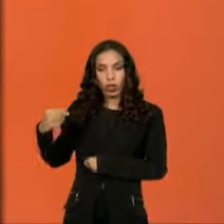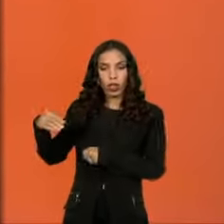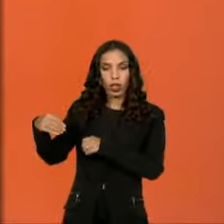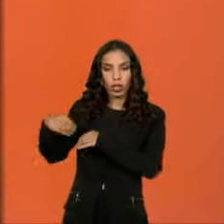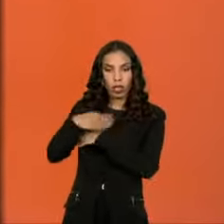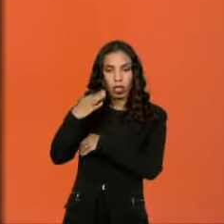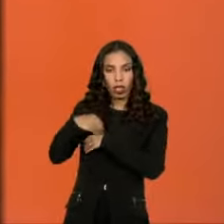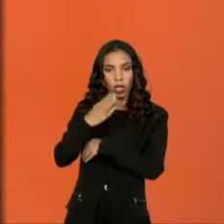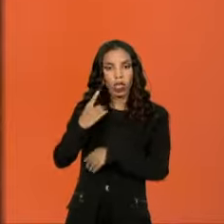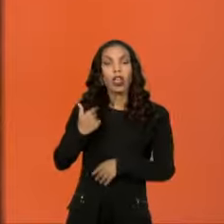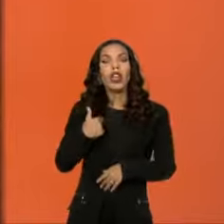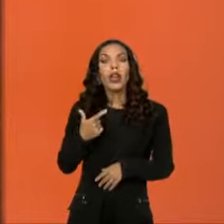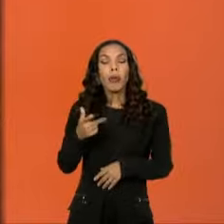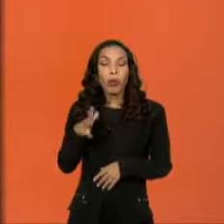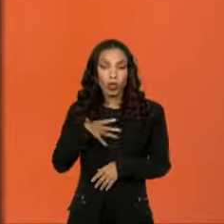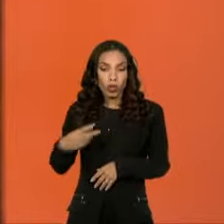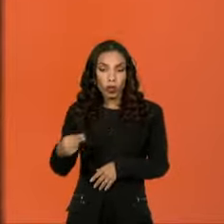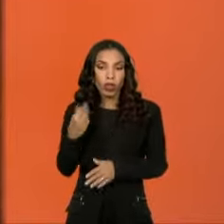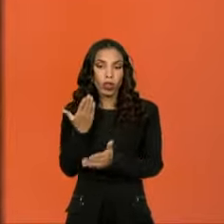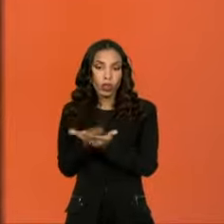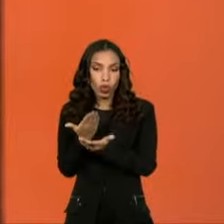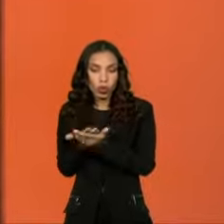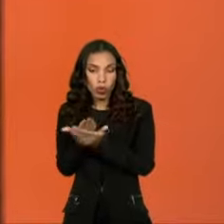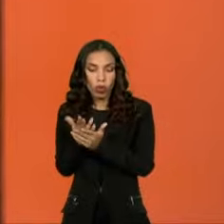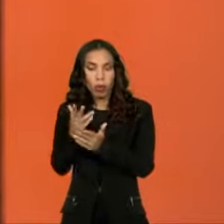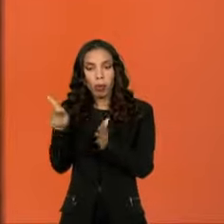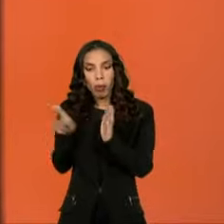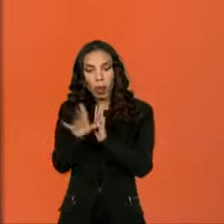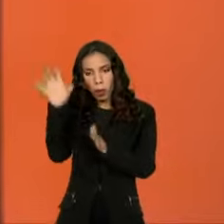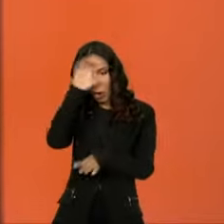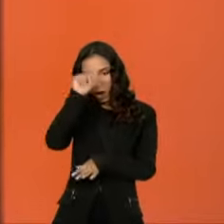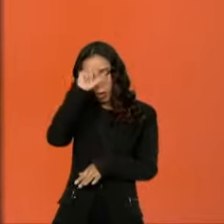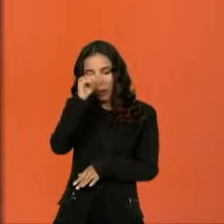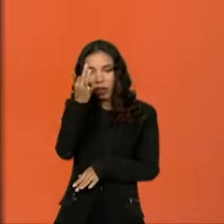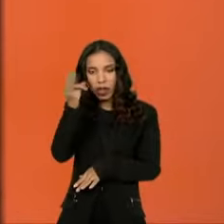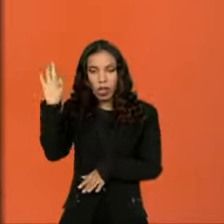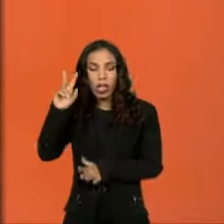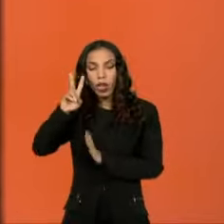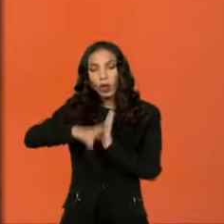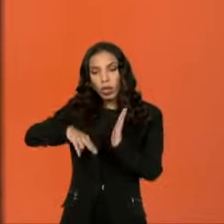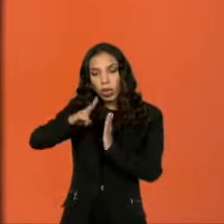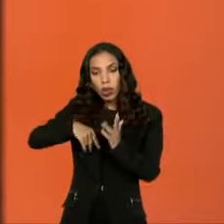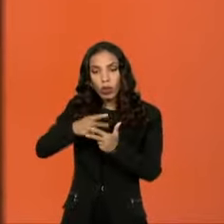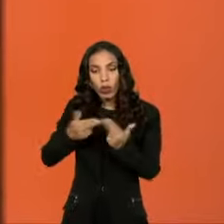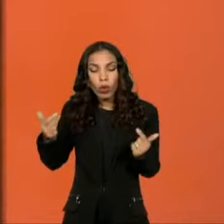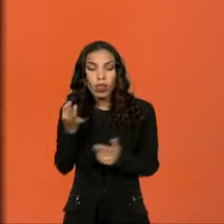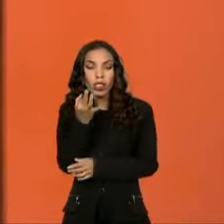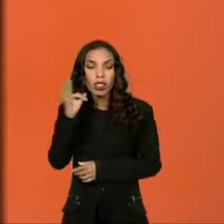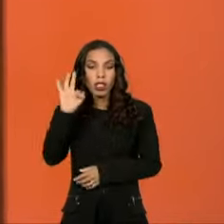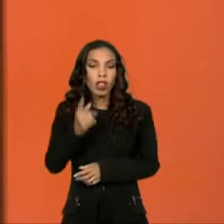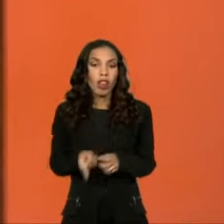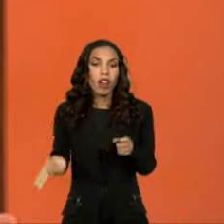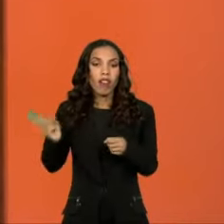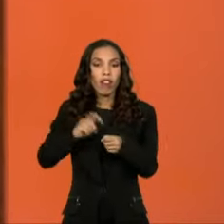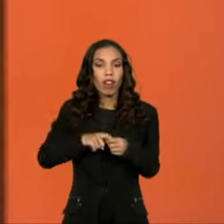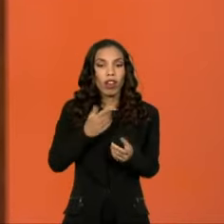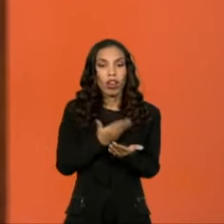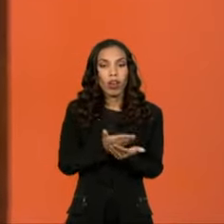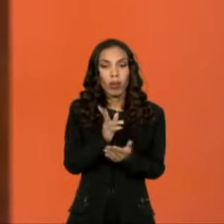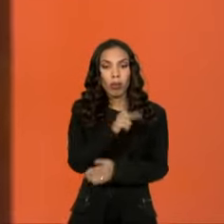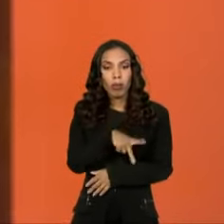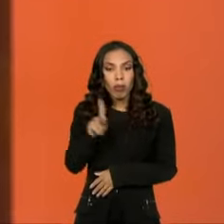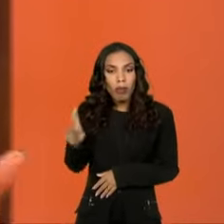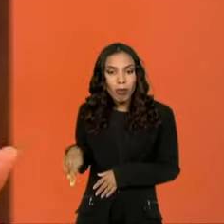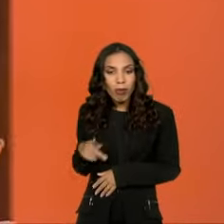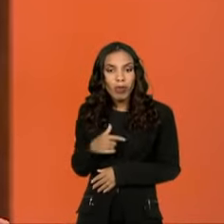estudaram em escola que aprendiam francês, então eu comecei a voltar a ter. Eu tenho lido coisas em francês, eu queria muito voltar a fazer aulas com o meu professor, mas